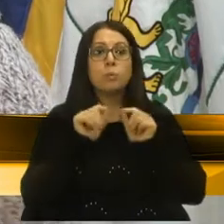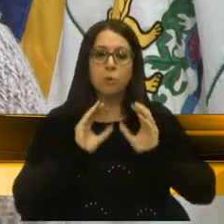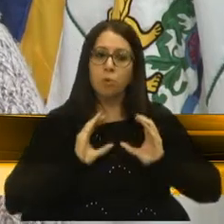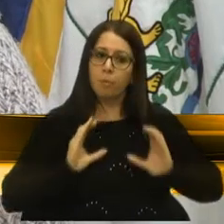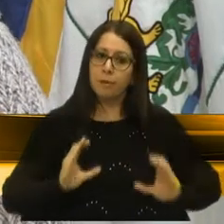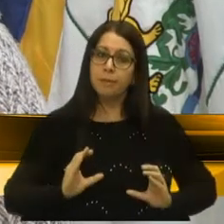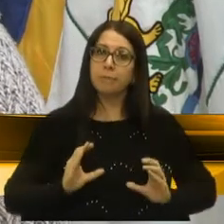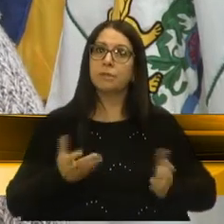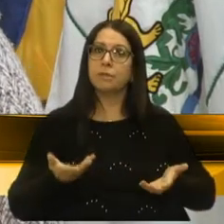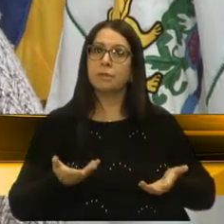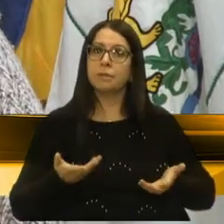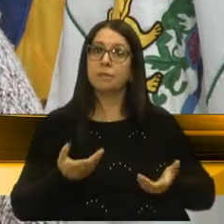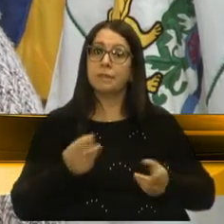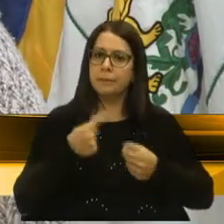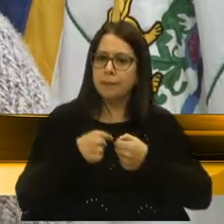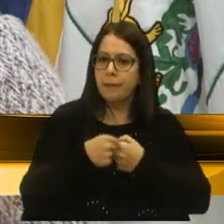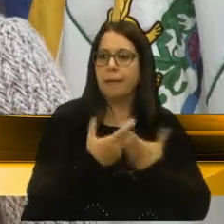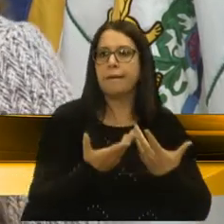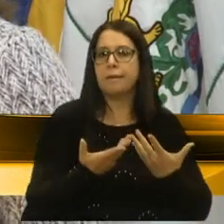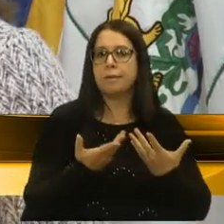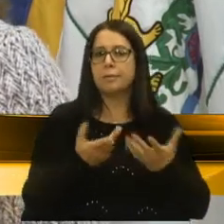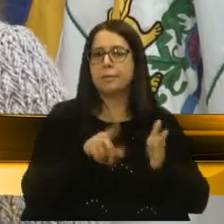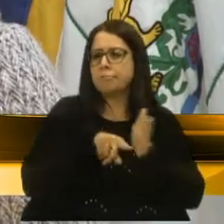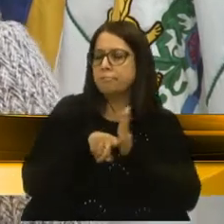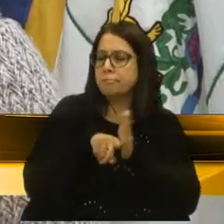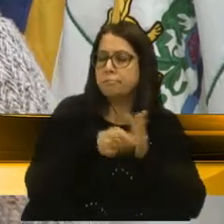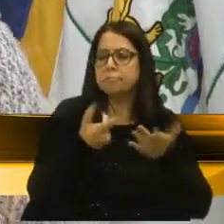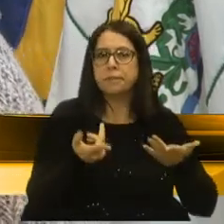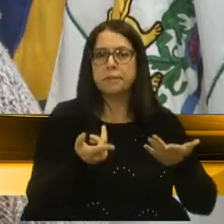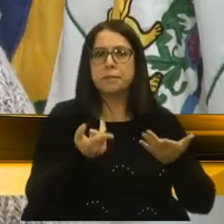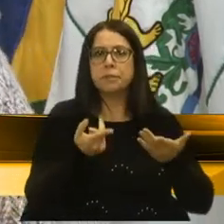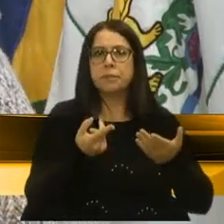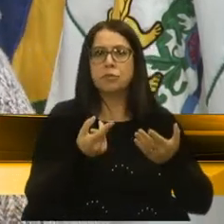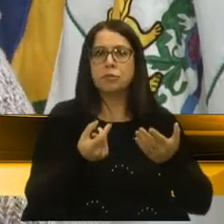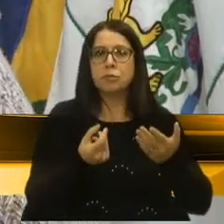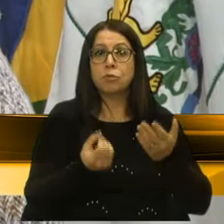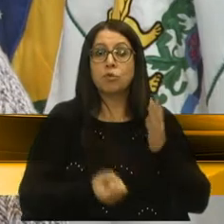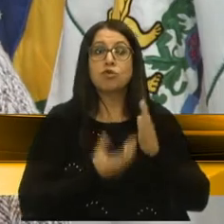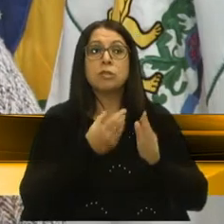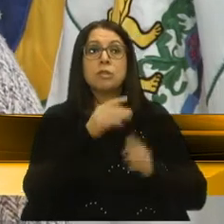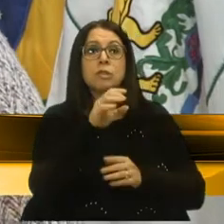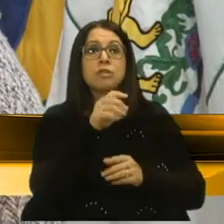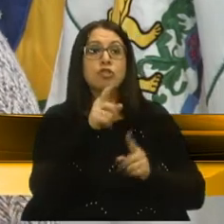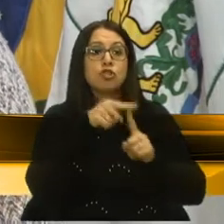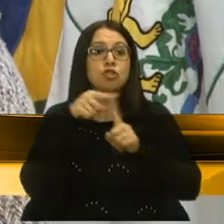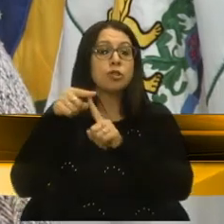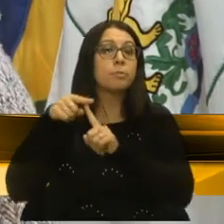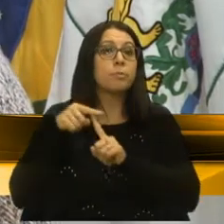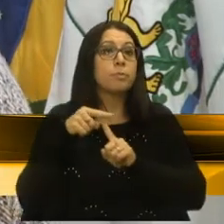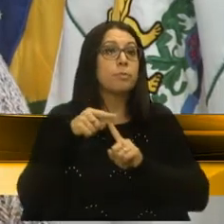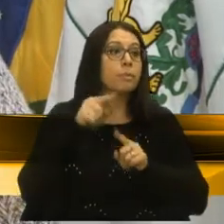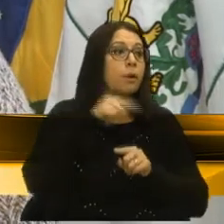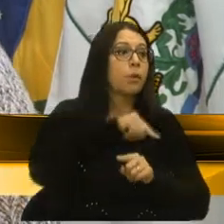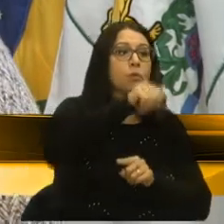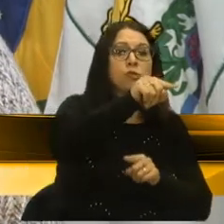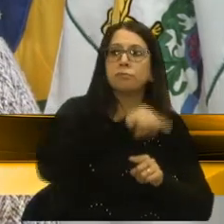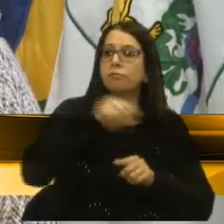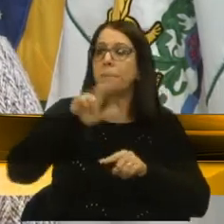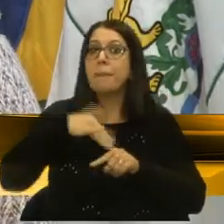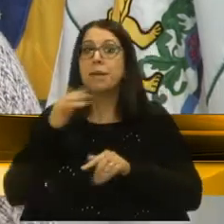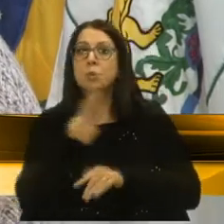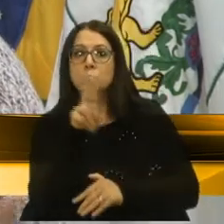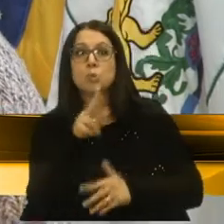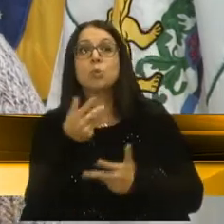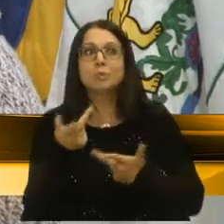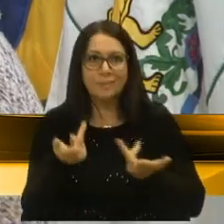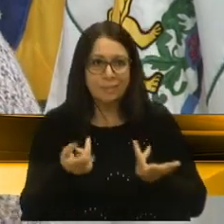da nossa cidade, pesquisa de origem e destino, né, para onde as pessoas vão mais, para a gente